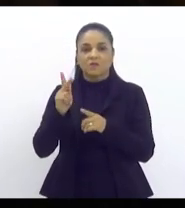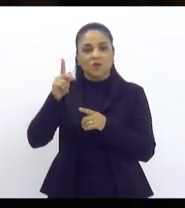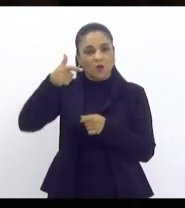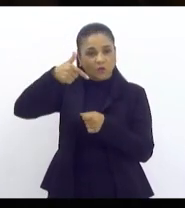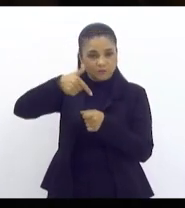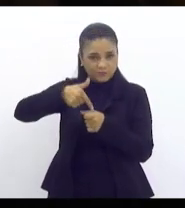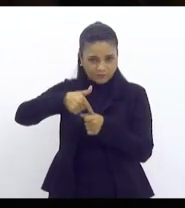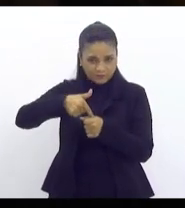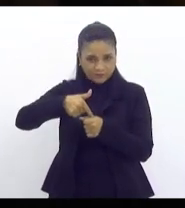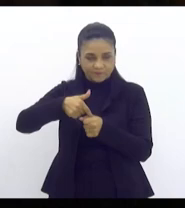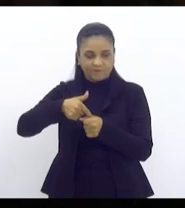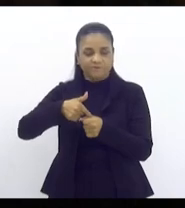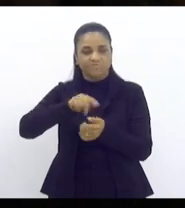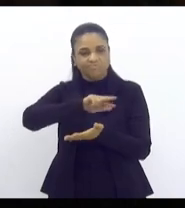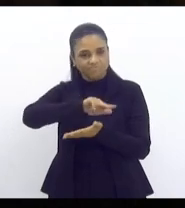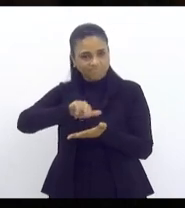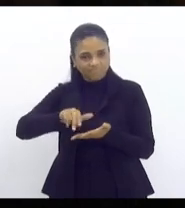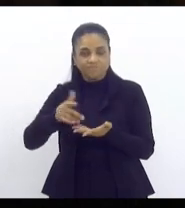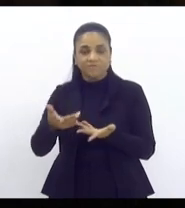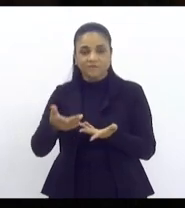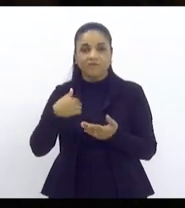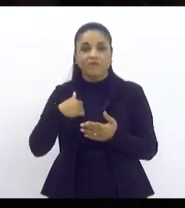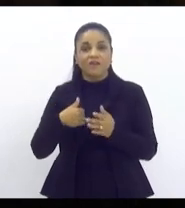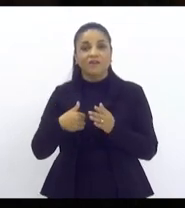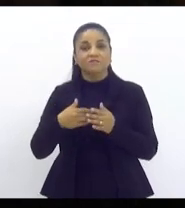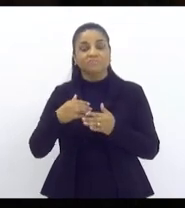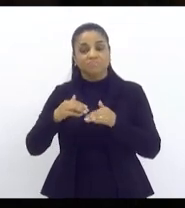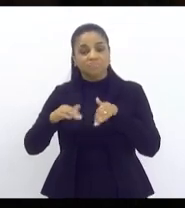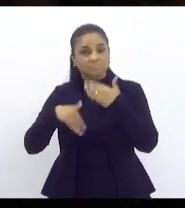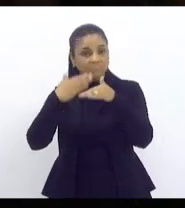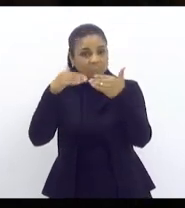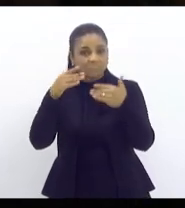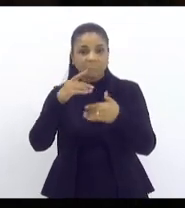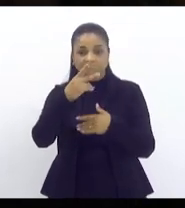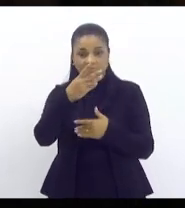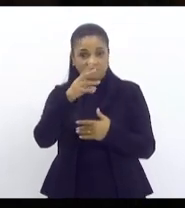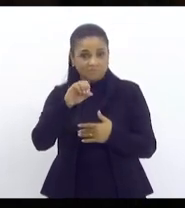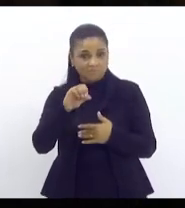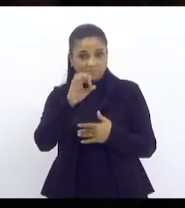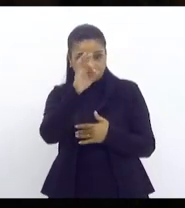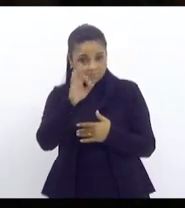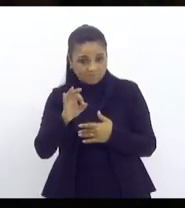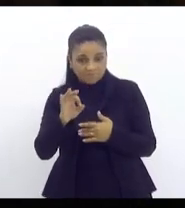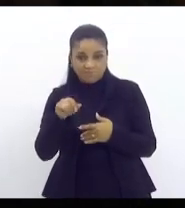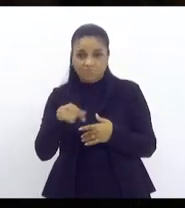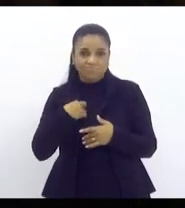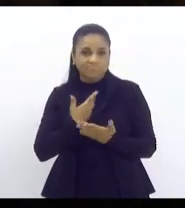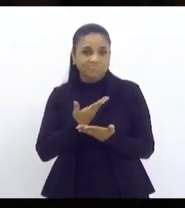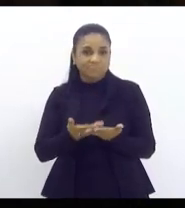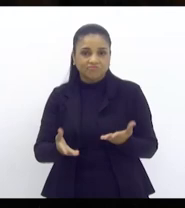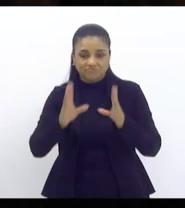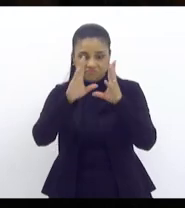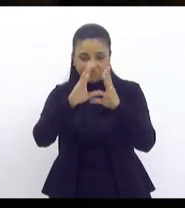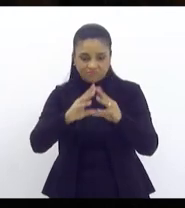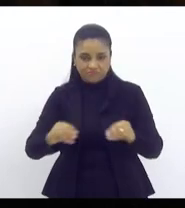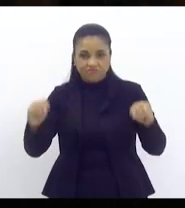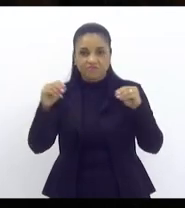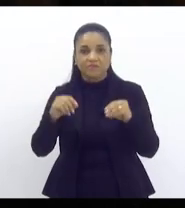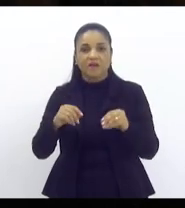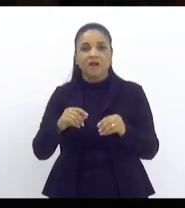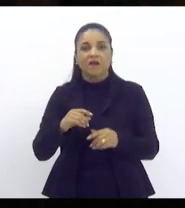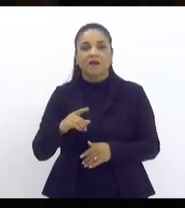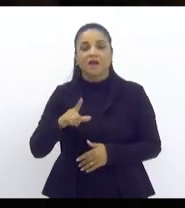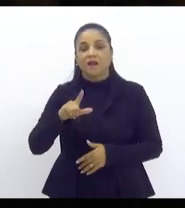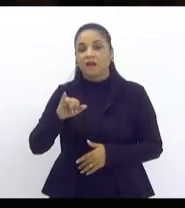combustíveis. Ocorre que essas projeções acabaram, porque as alíquotas foram reduzidas